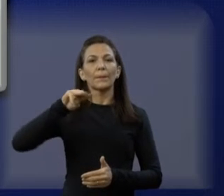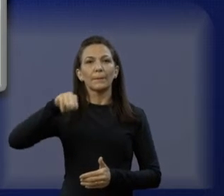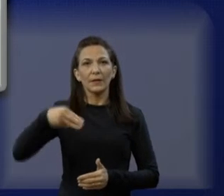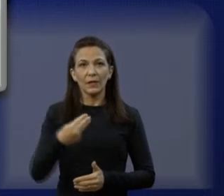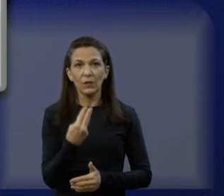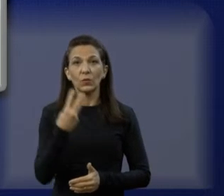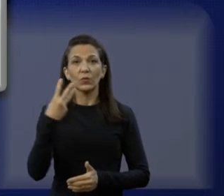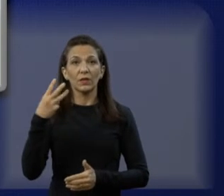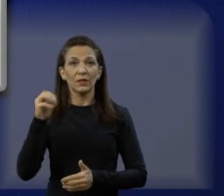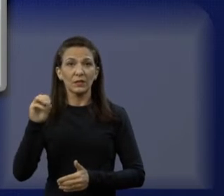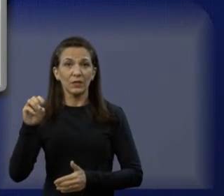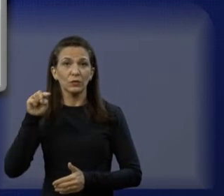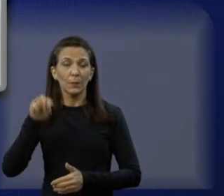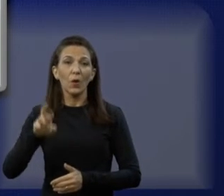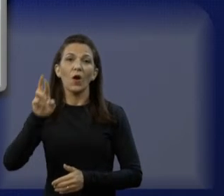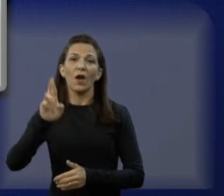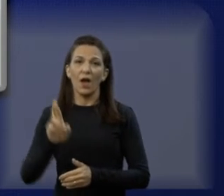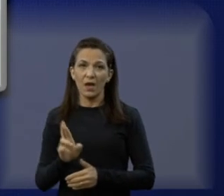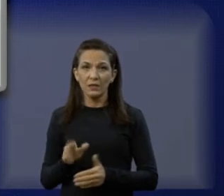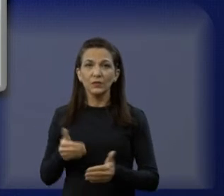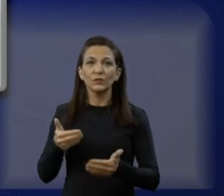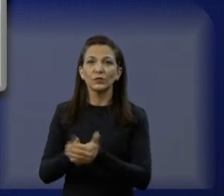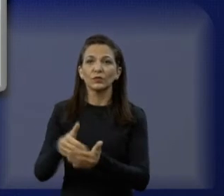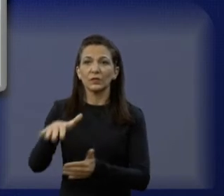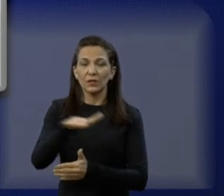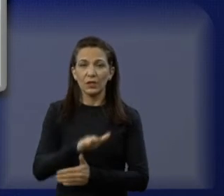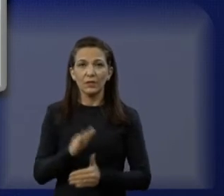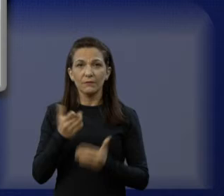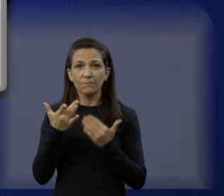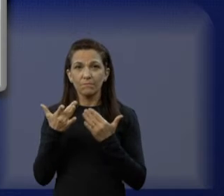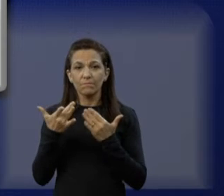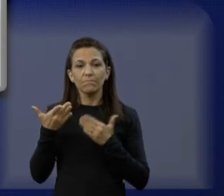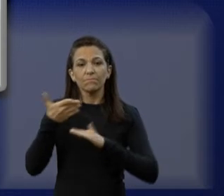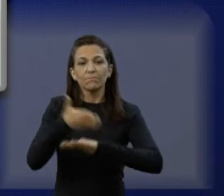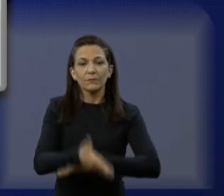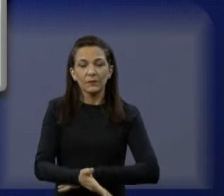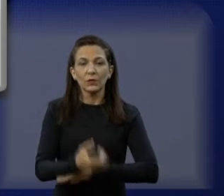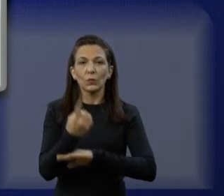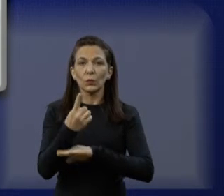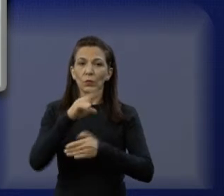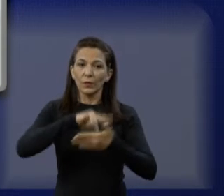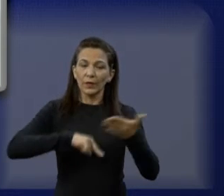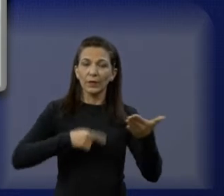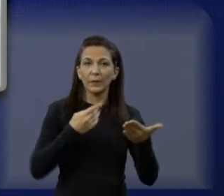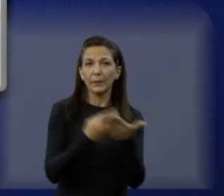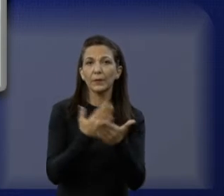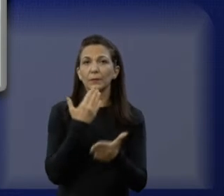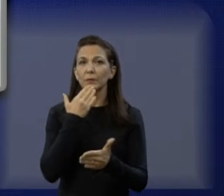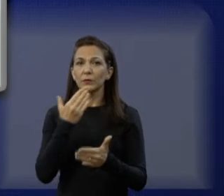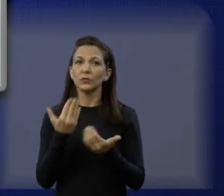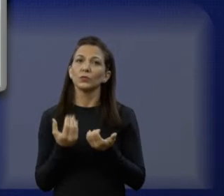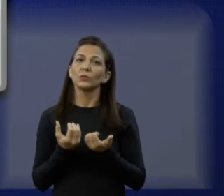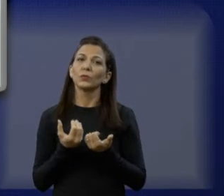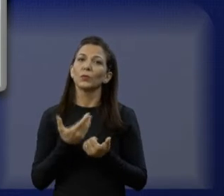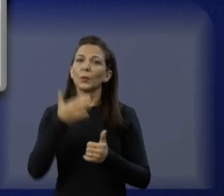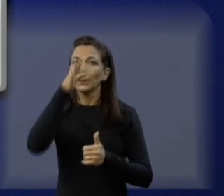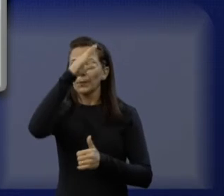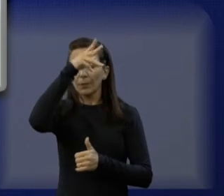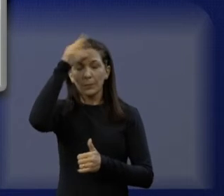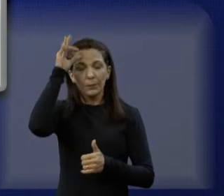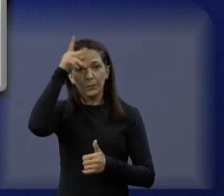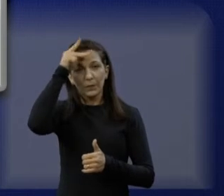1300000 e nós fizemos logo após a nossa visita um requerimento informando é pedir informações à prefeitura